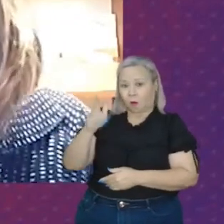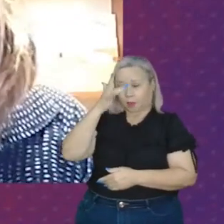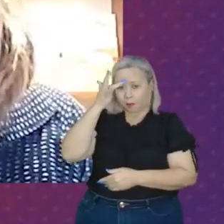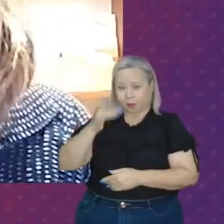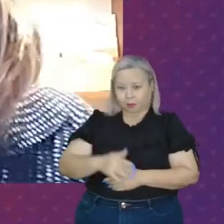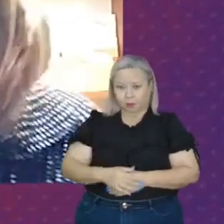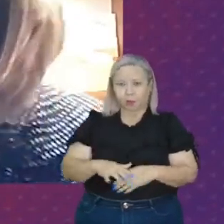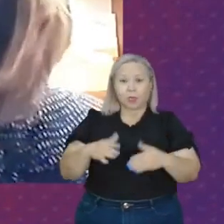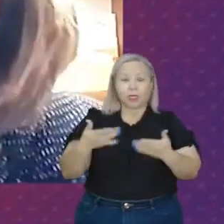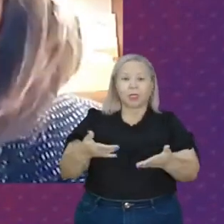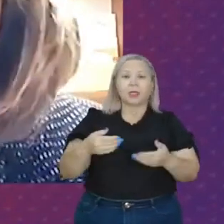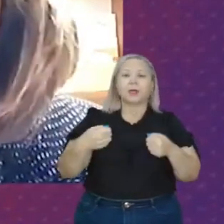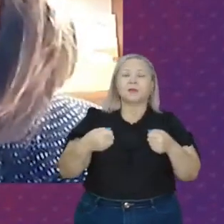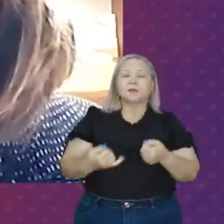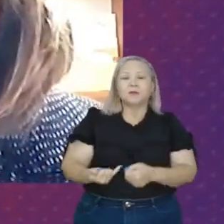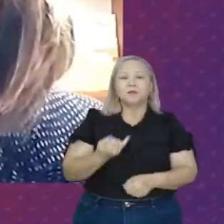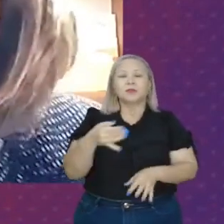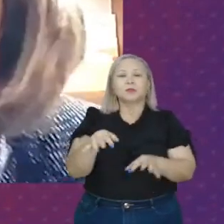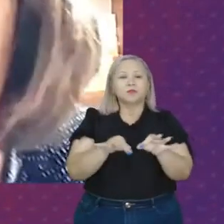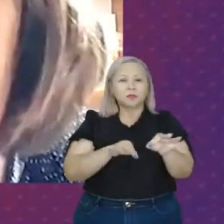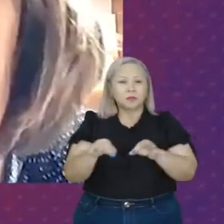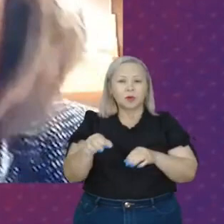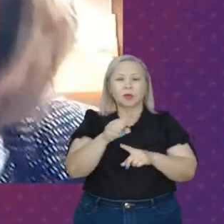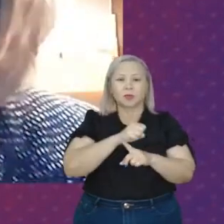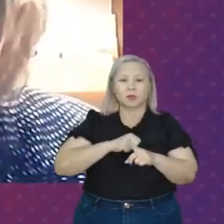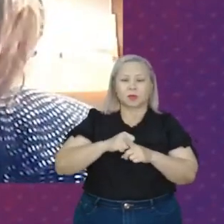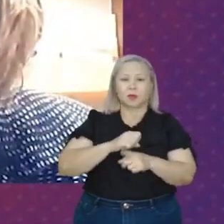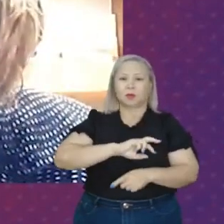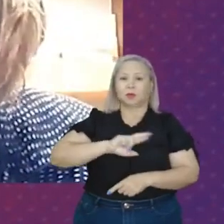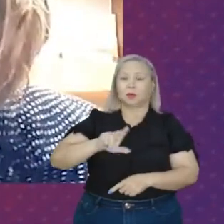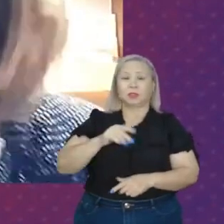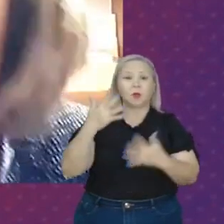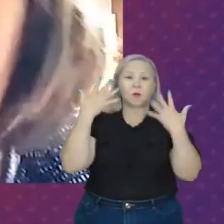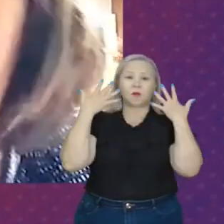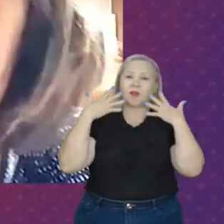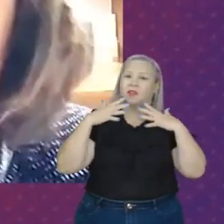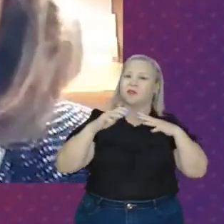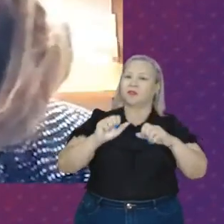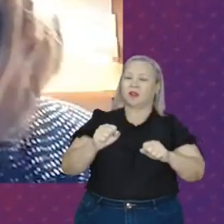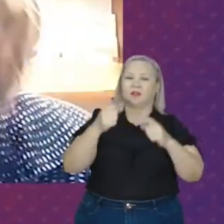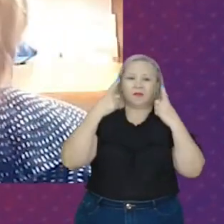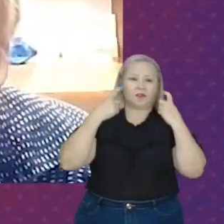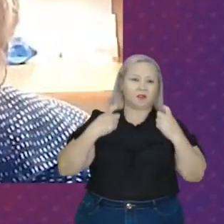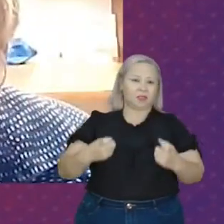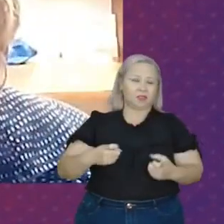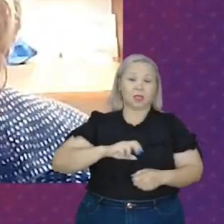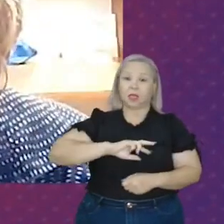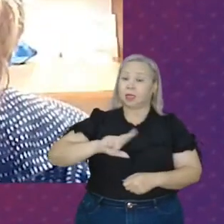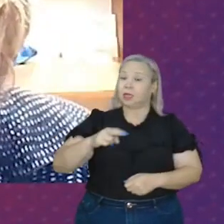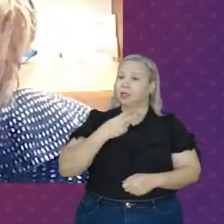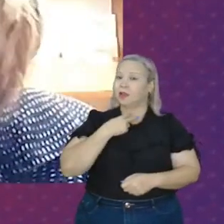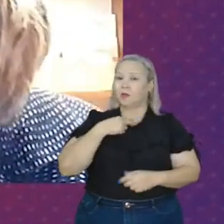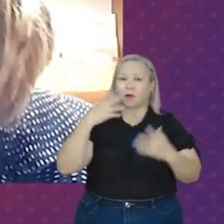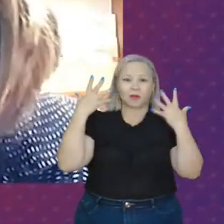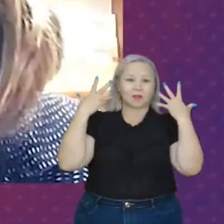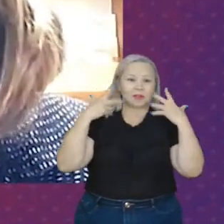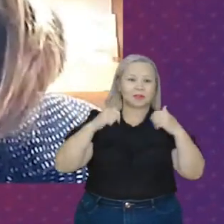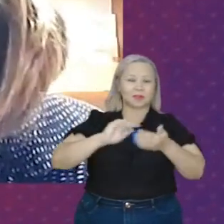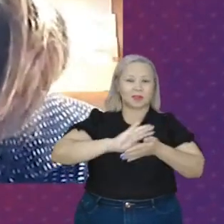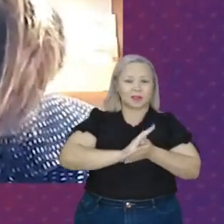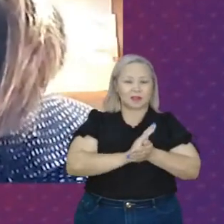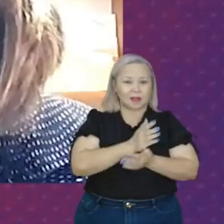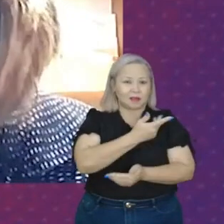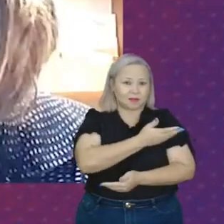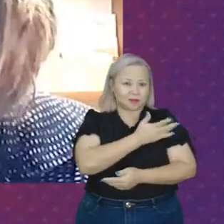para que você construa uma sociedade que não naturalize a violência, que não naturalize as discriminações, a discussão